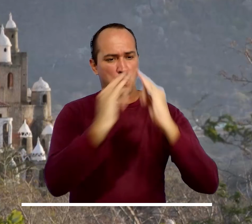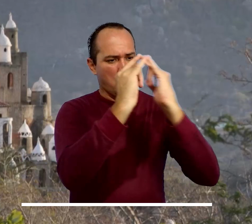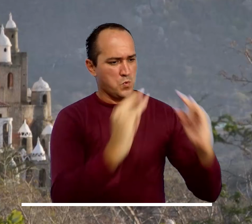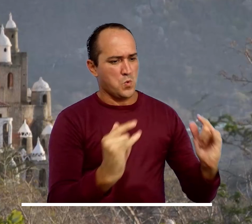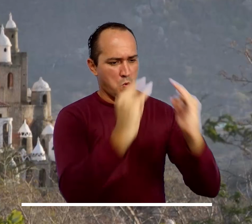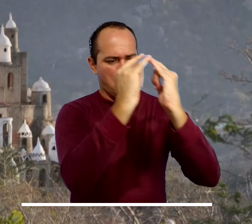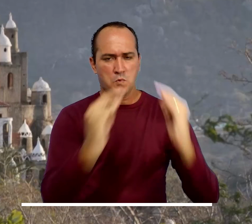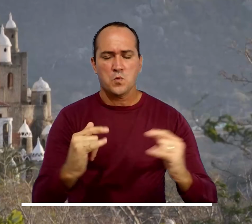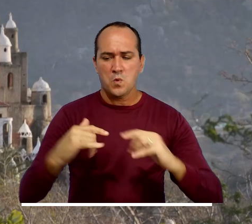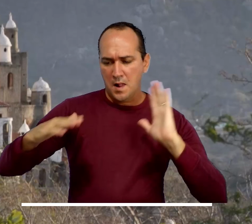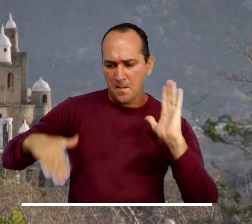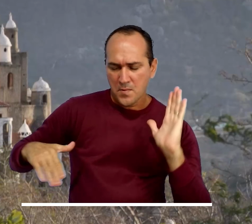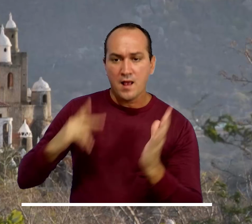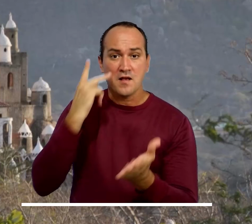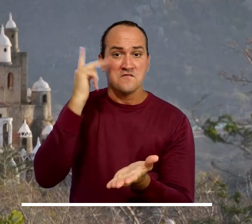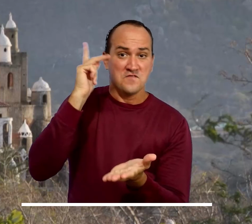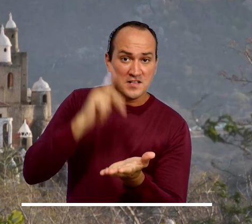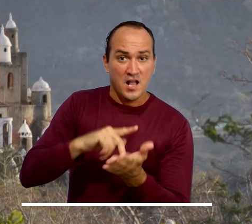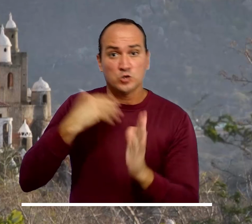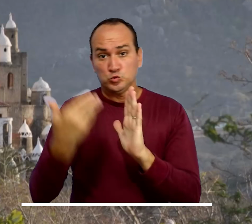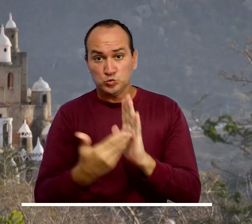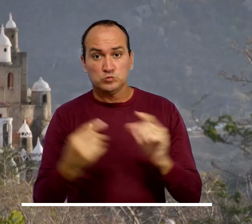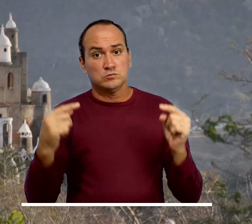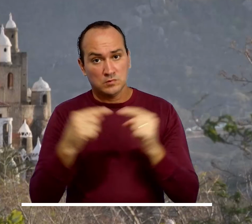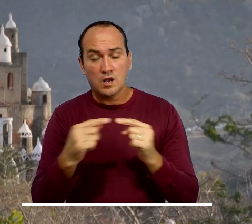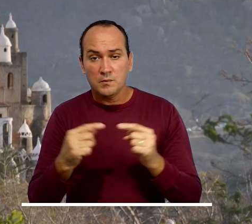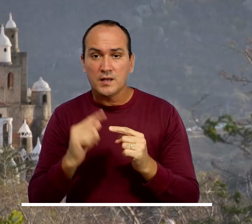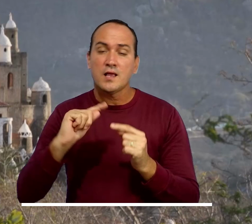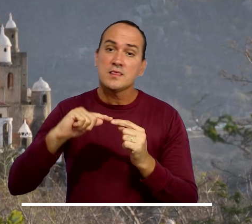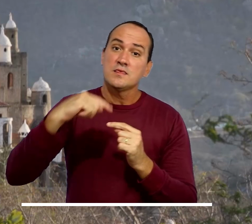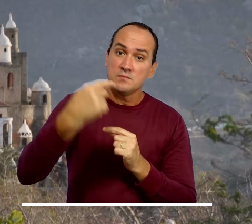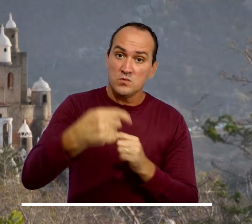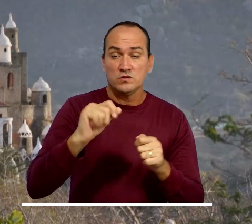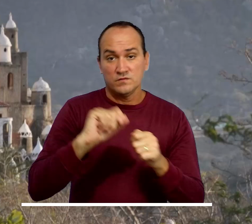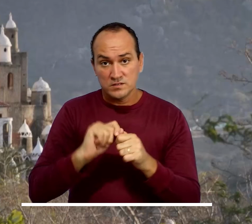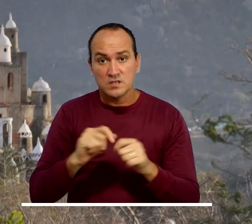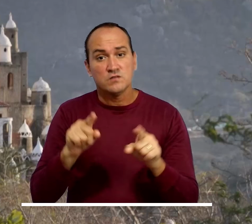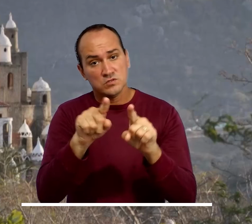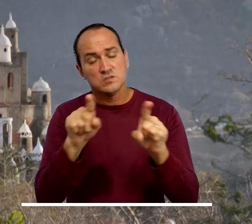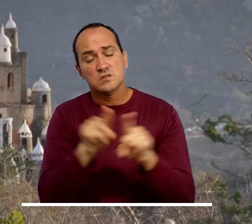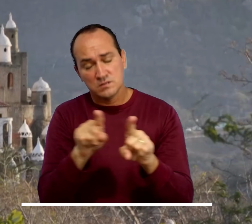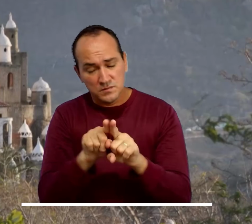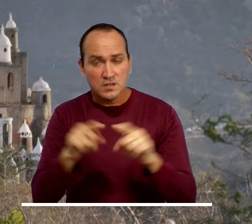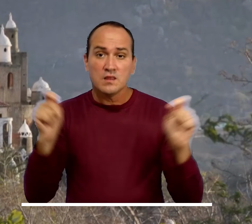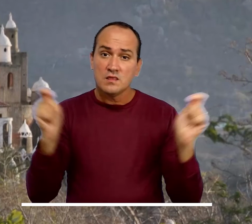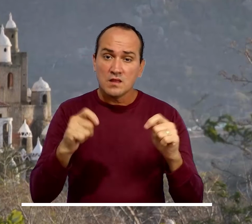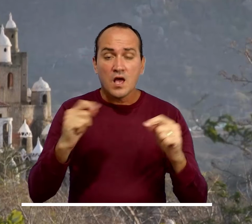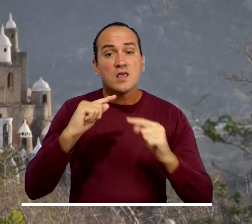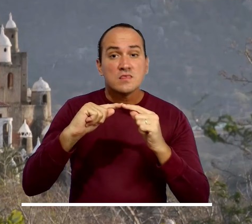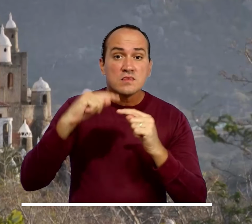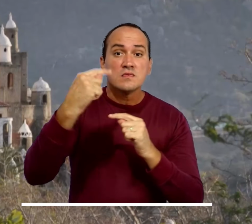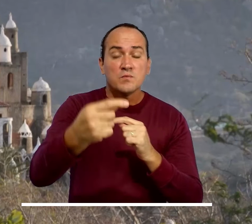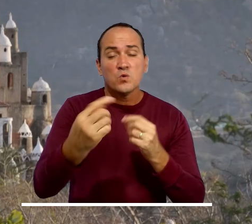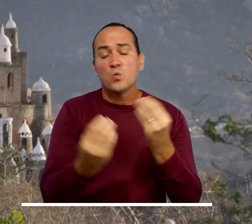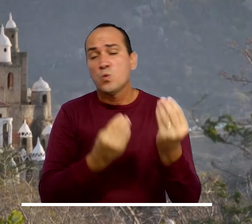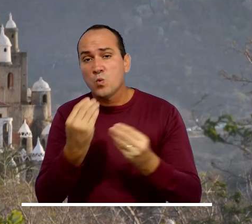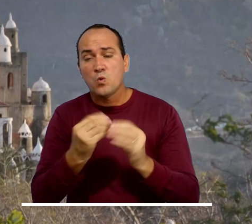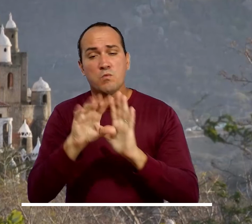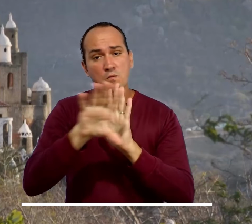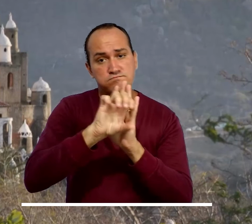e aí você vai ver que de fato é praia, tudo isso. E além de fazer isso, você pode também depois fazer